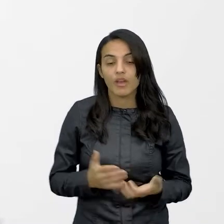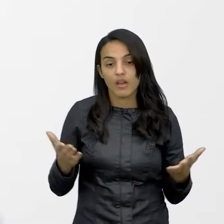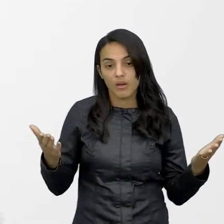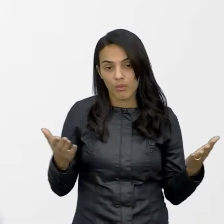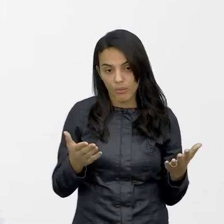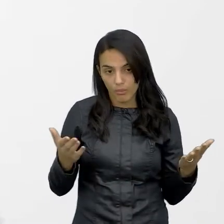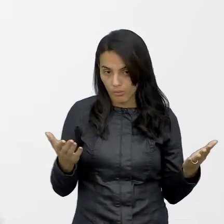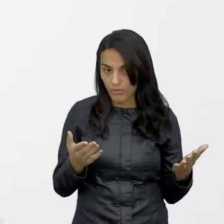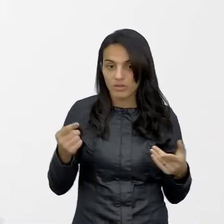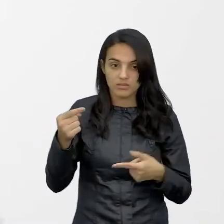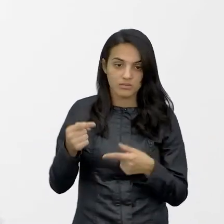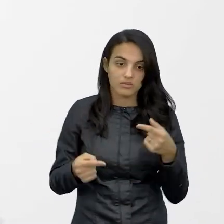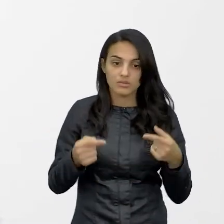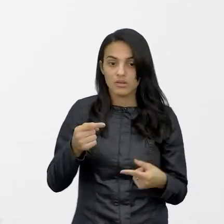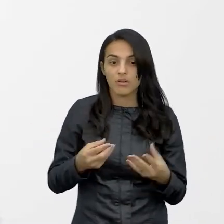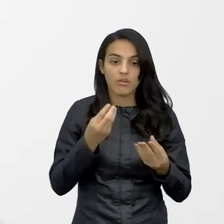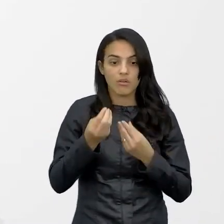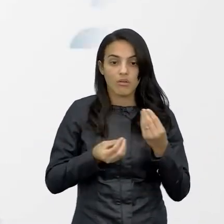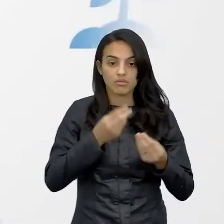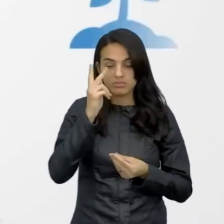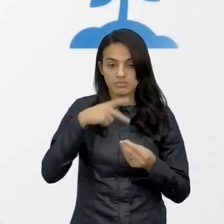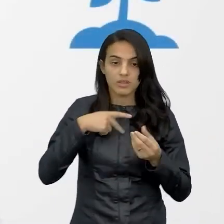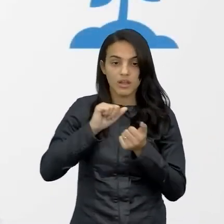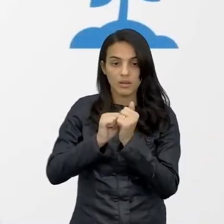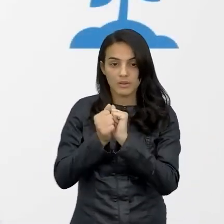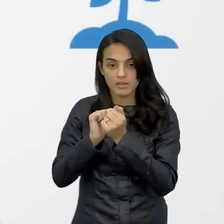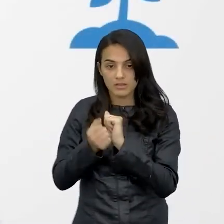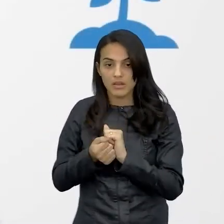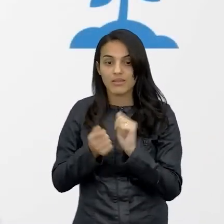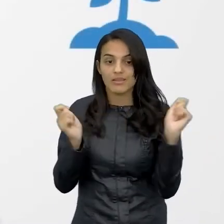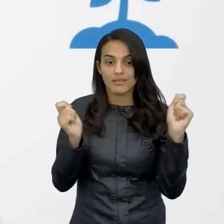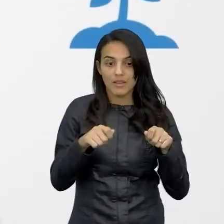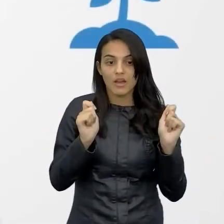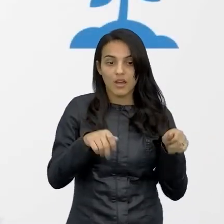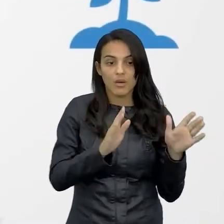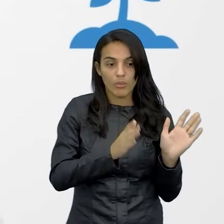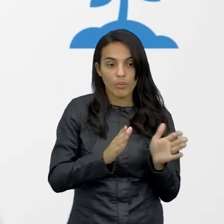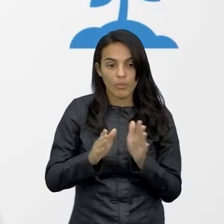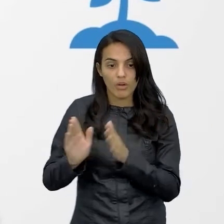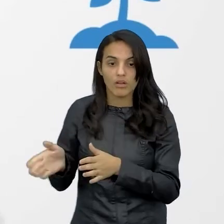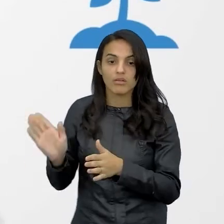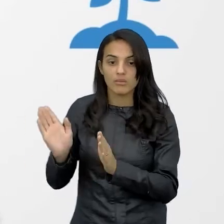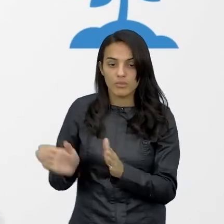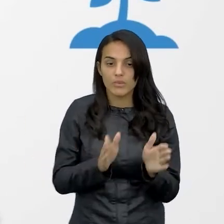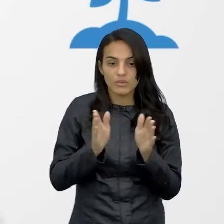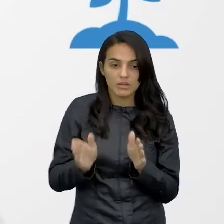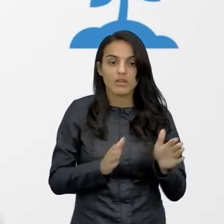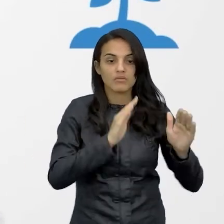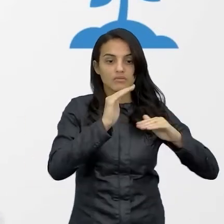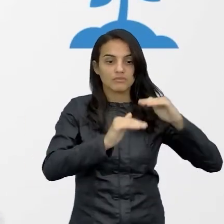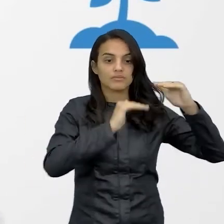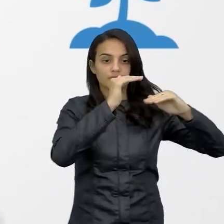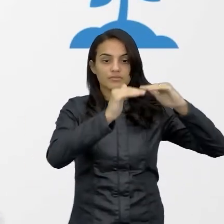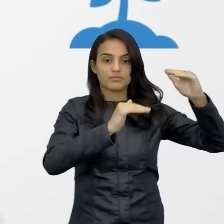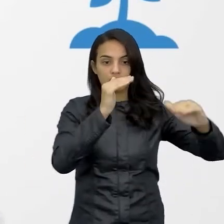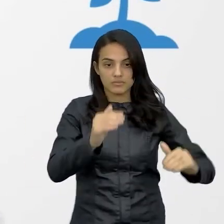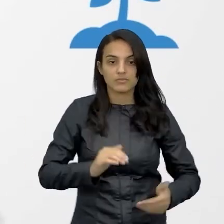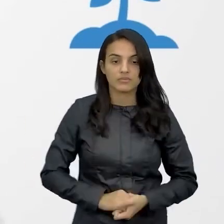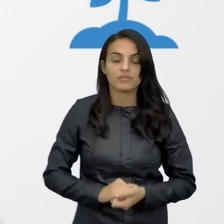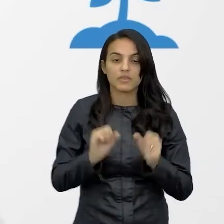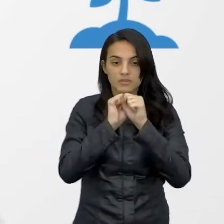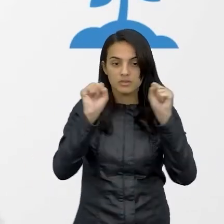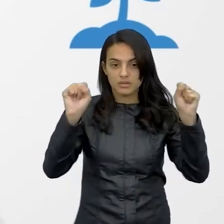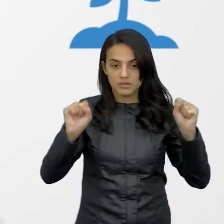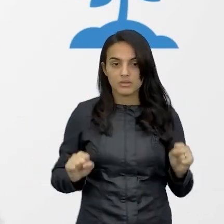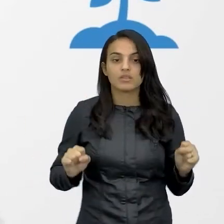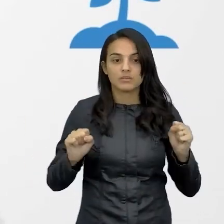Finalmente, discutimos como a autonomia e adaptação habilita a auto-organização e o processo de evolução, que molda os sistemas